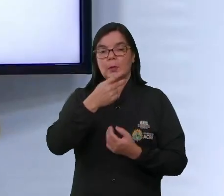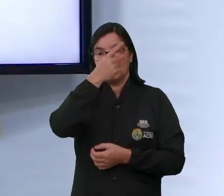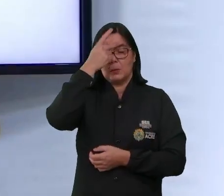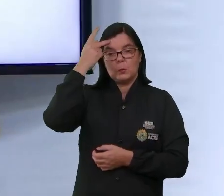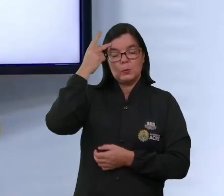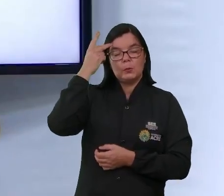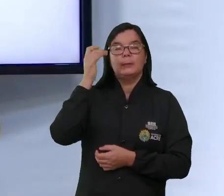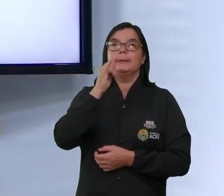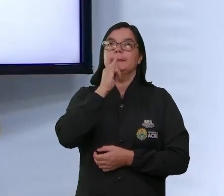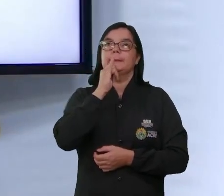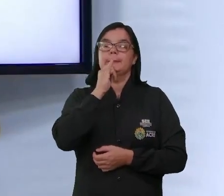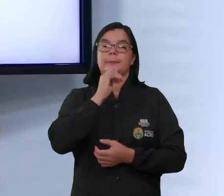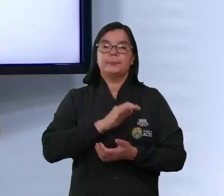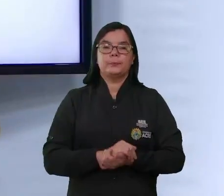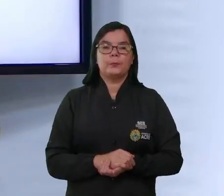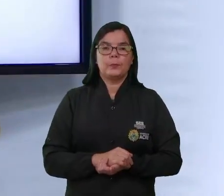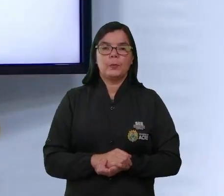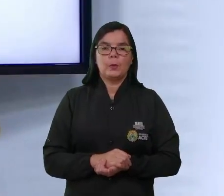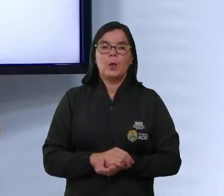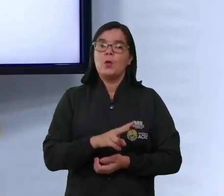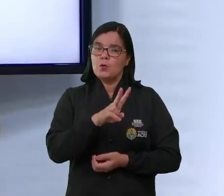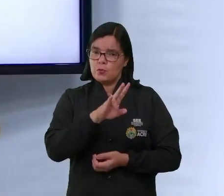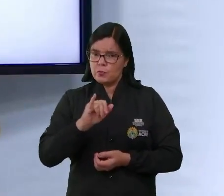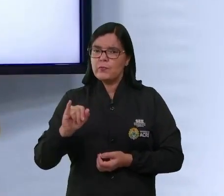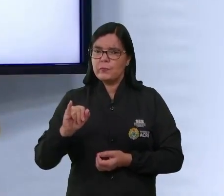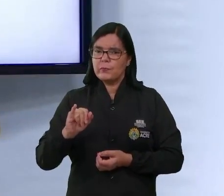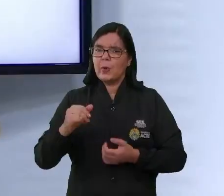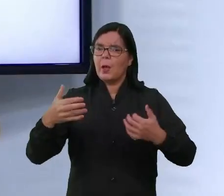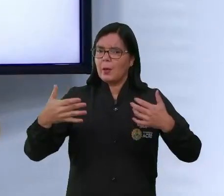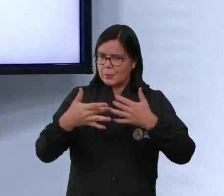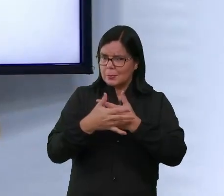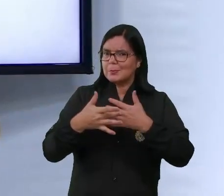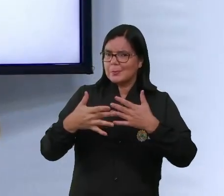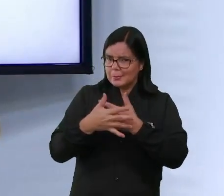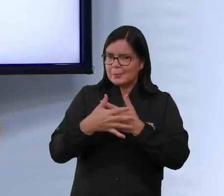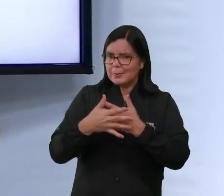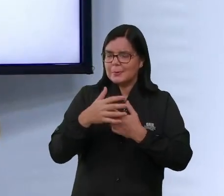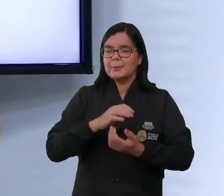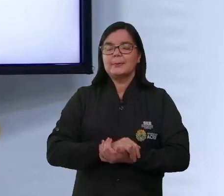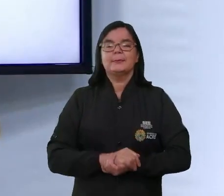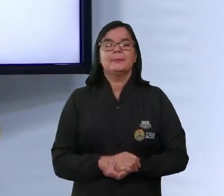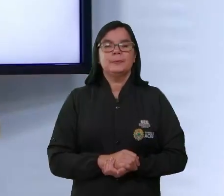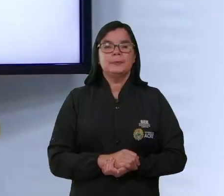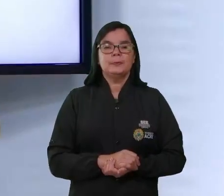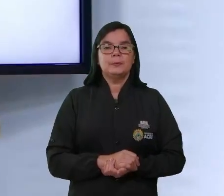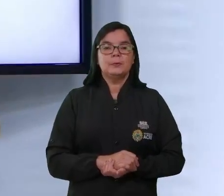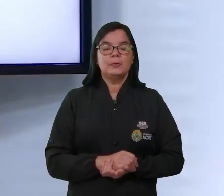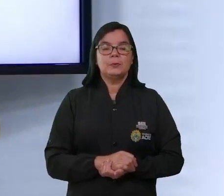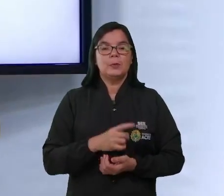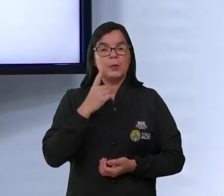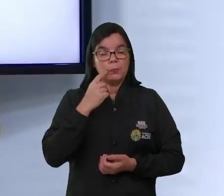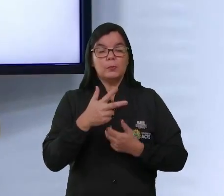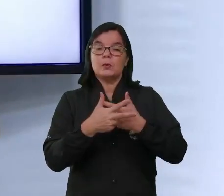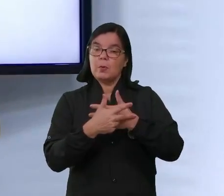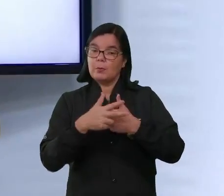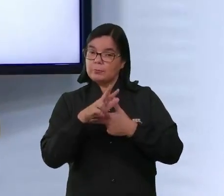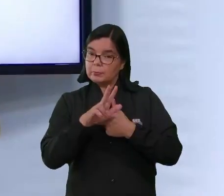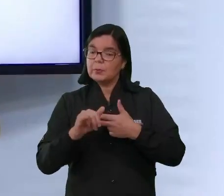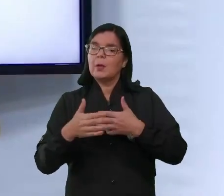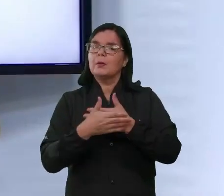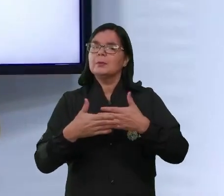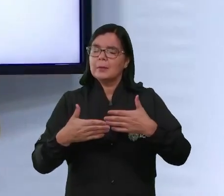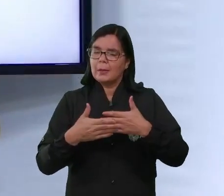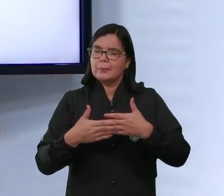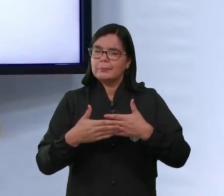pessoas dizem assim, tu vai descer? Né? Você já ouviu essa expressão? Você vai descer? Descer